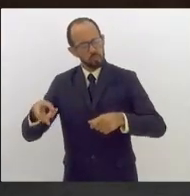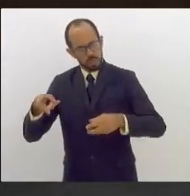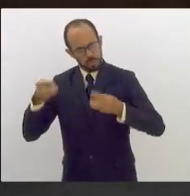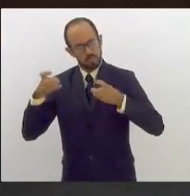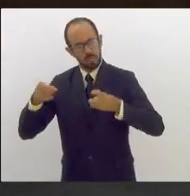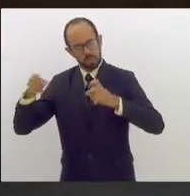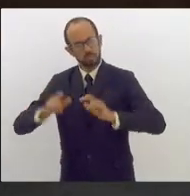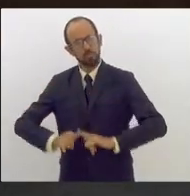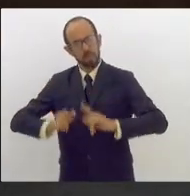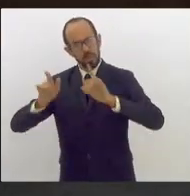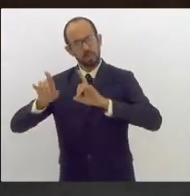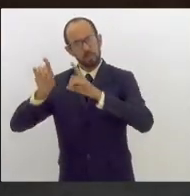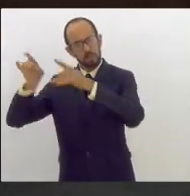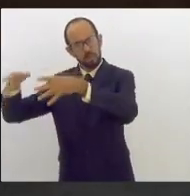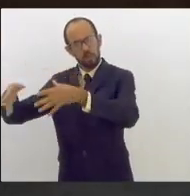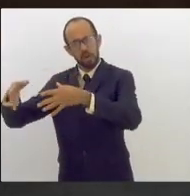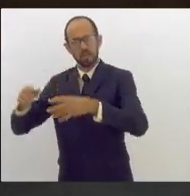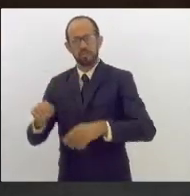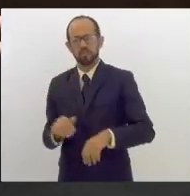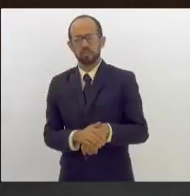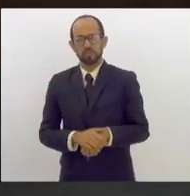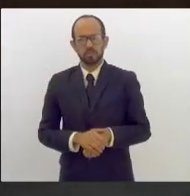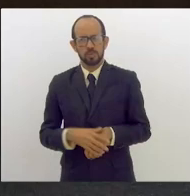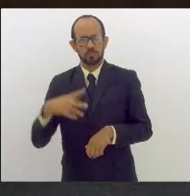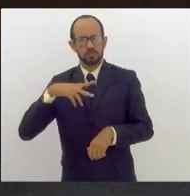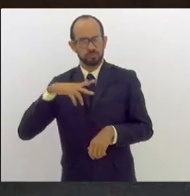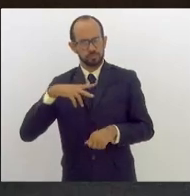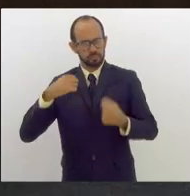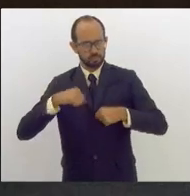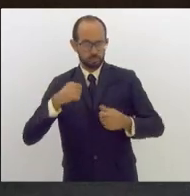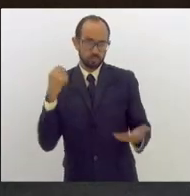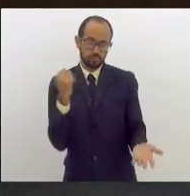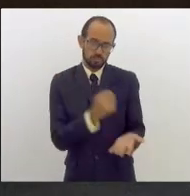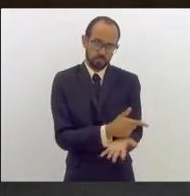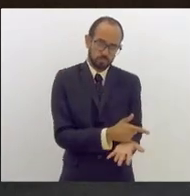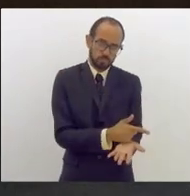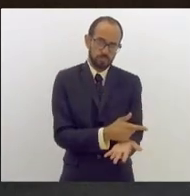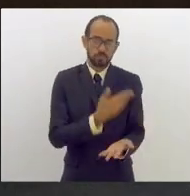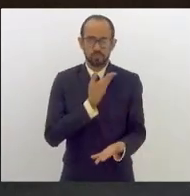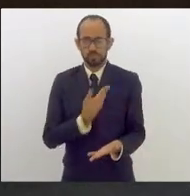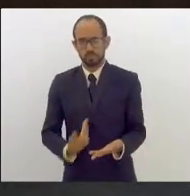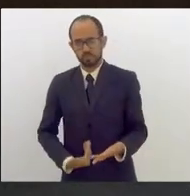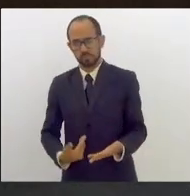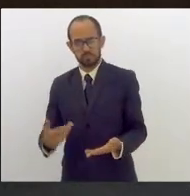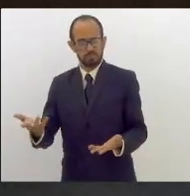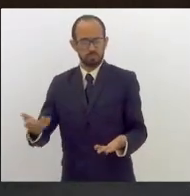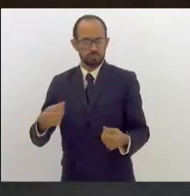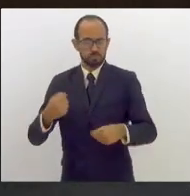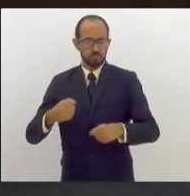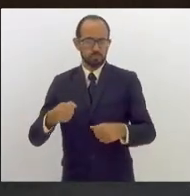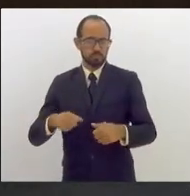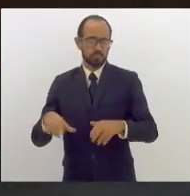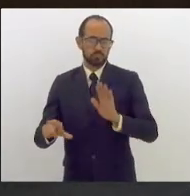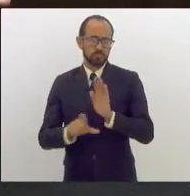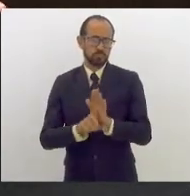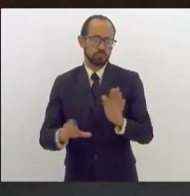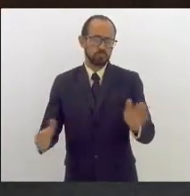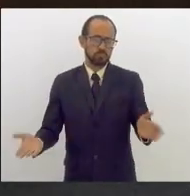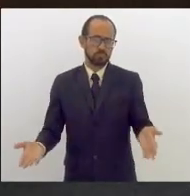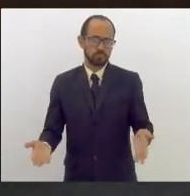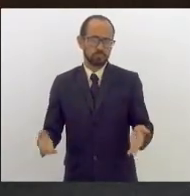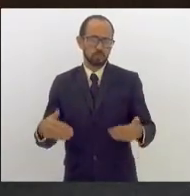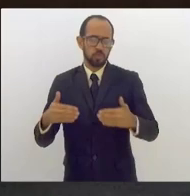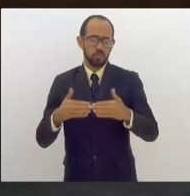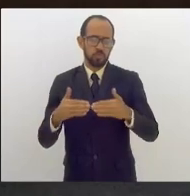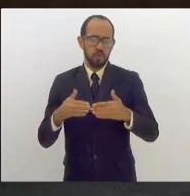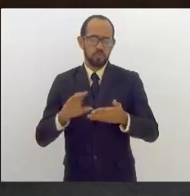privados E aí os prédios privados obviamente mediante indenização obviamente como prever a nossa Constituição